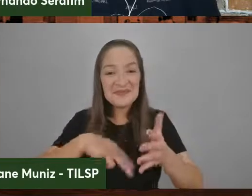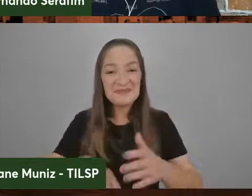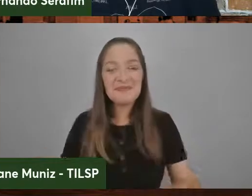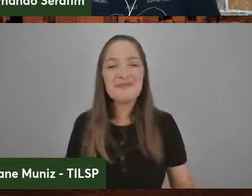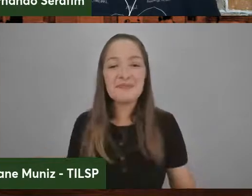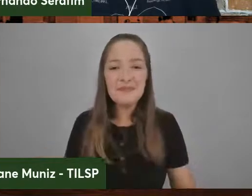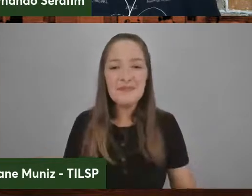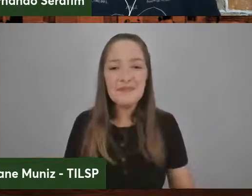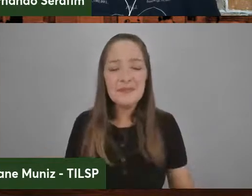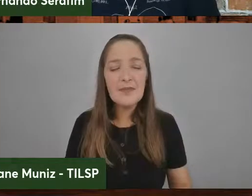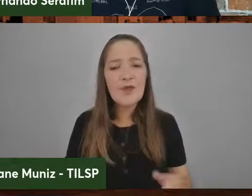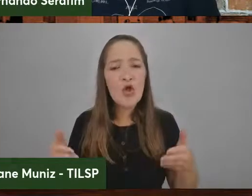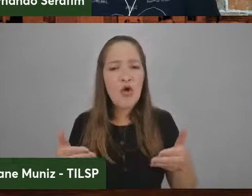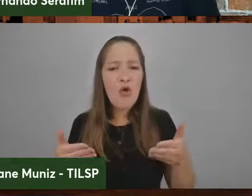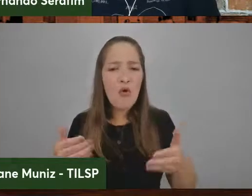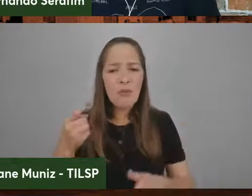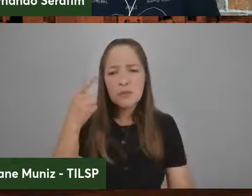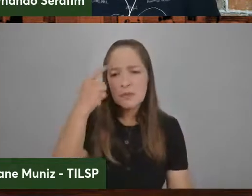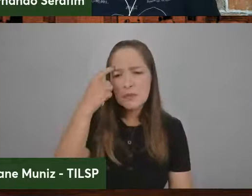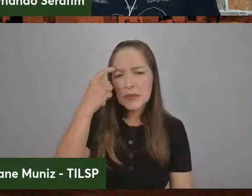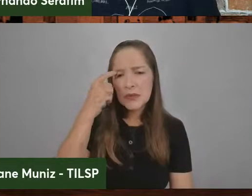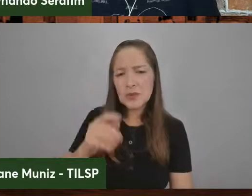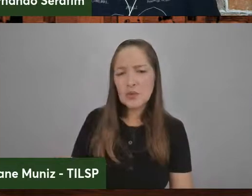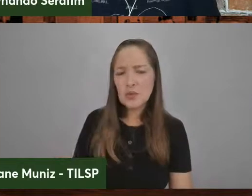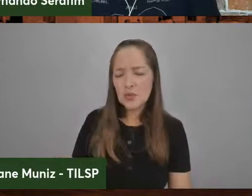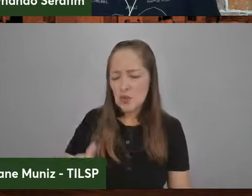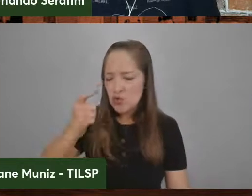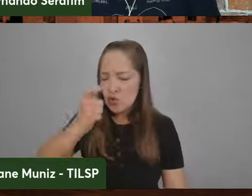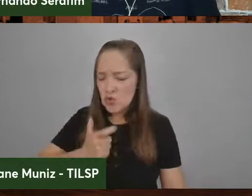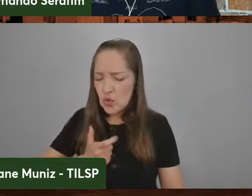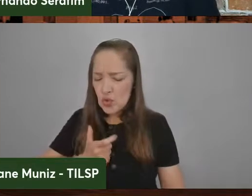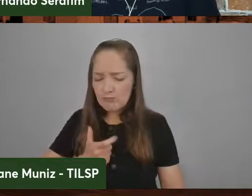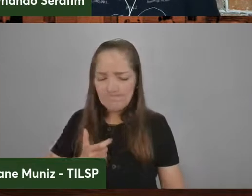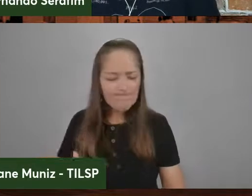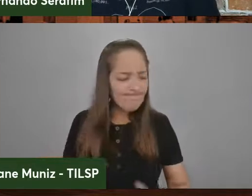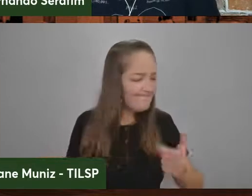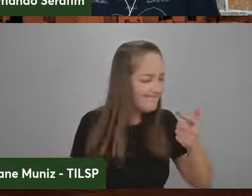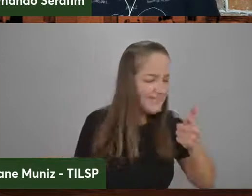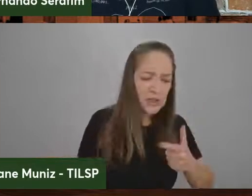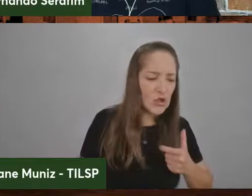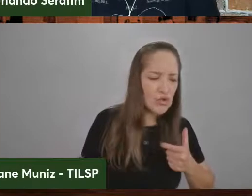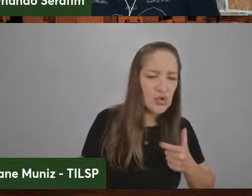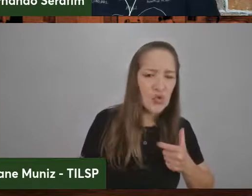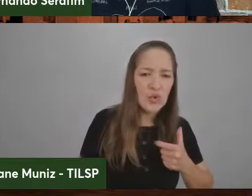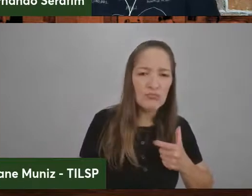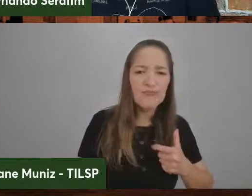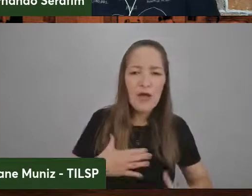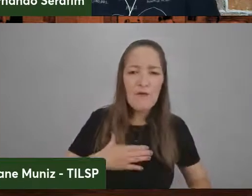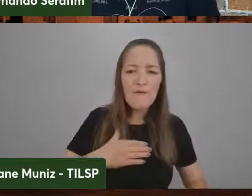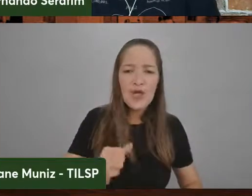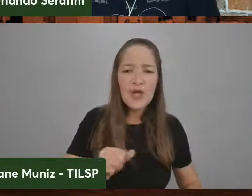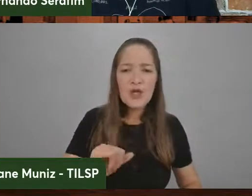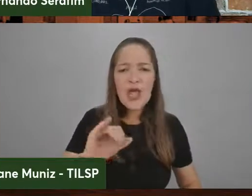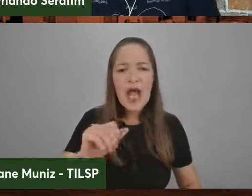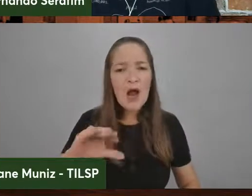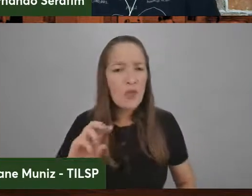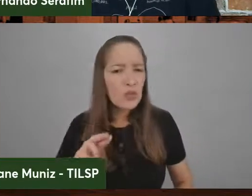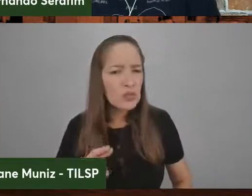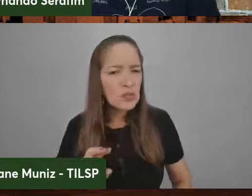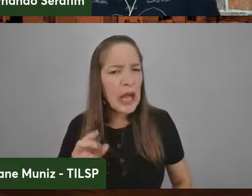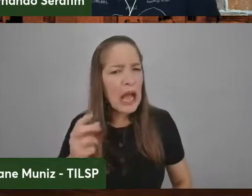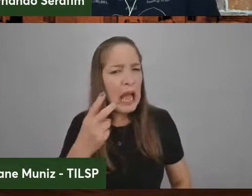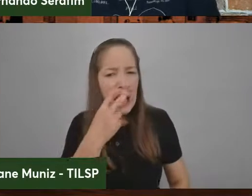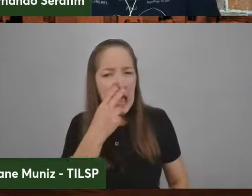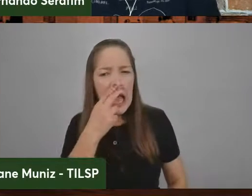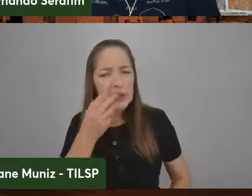Hoje penso, sou e não sou filho de Jacob. E talvez ele tenha compartilhado comigo essa dúvida. O